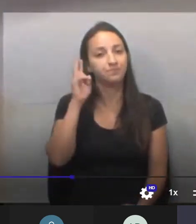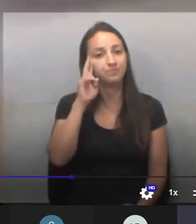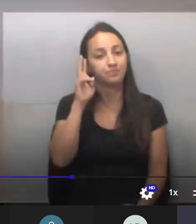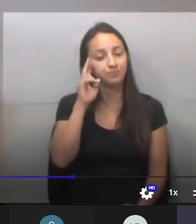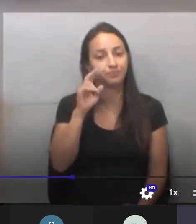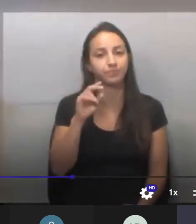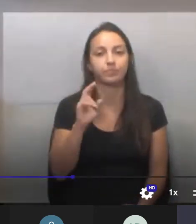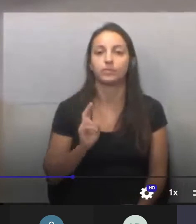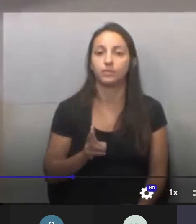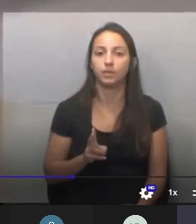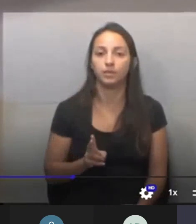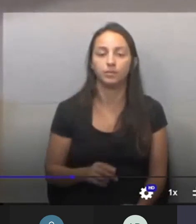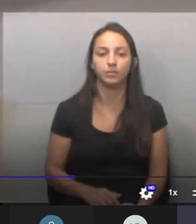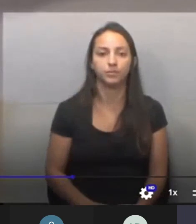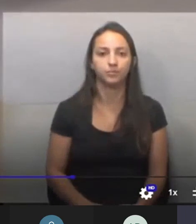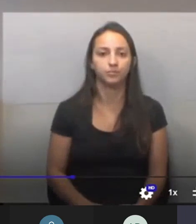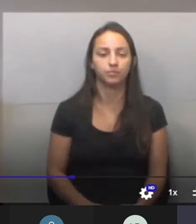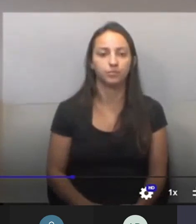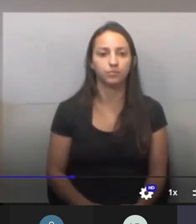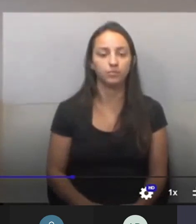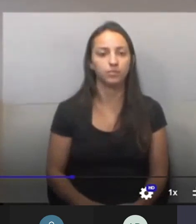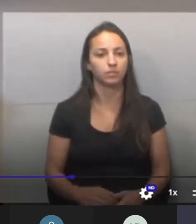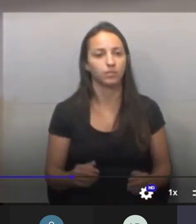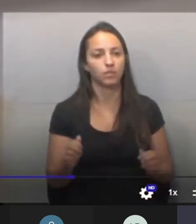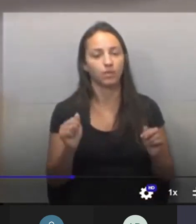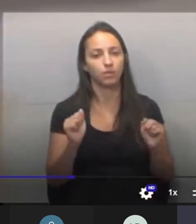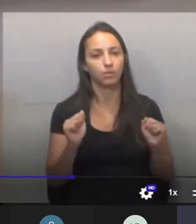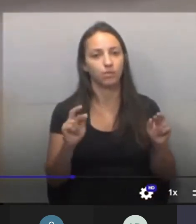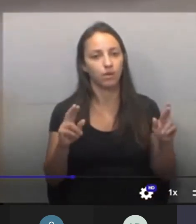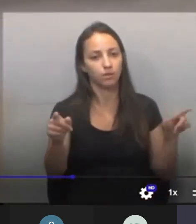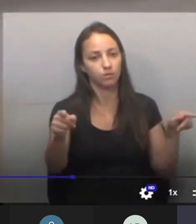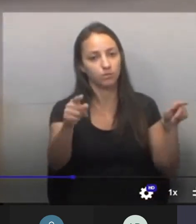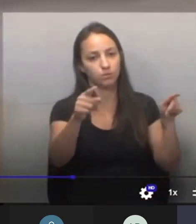Lembra sempre disso, tá? Então, entra o ar